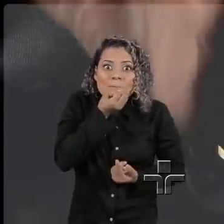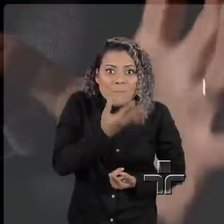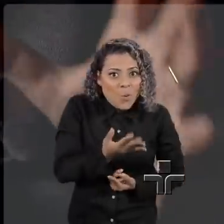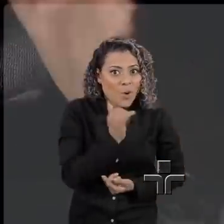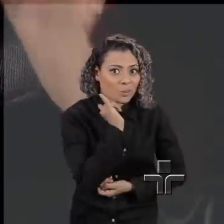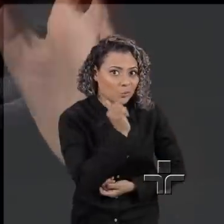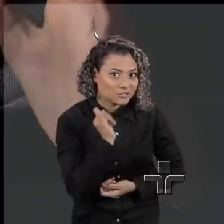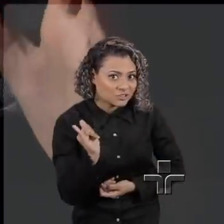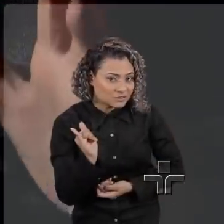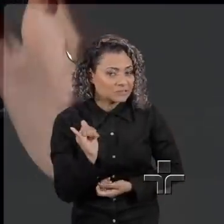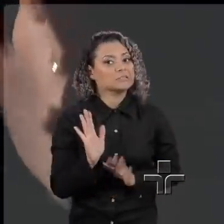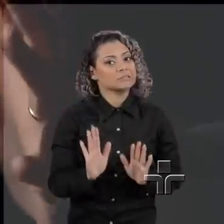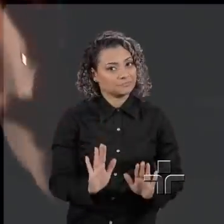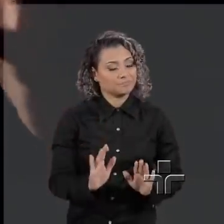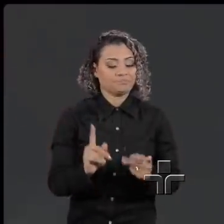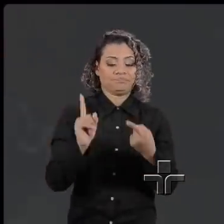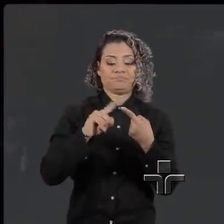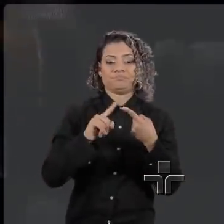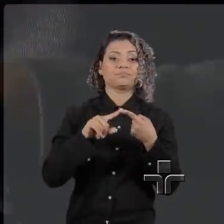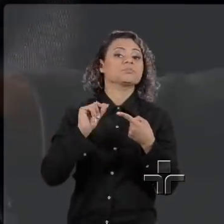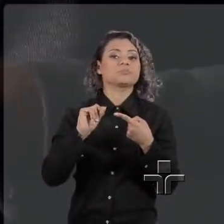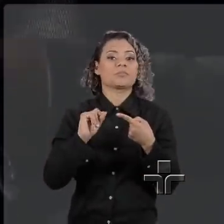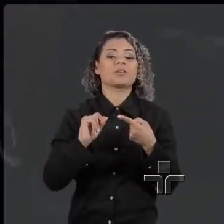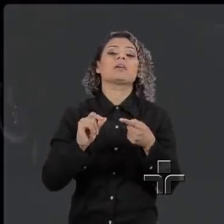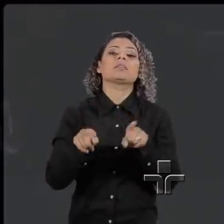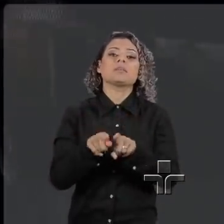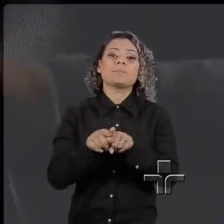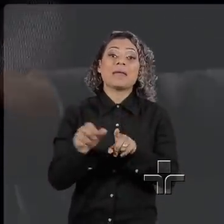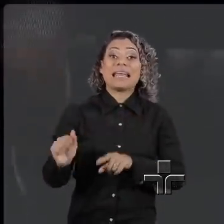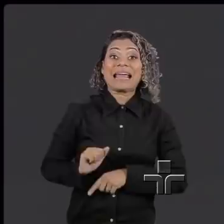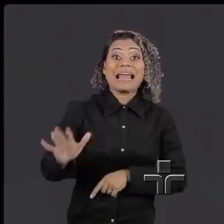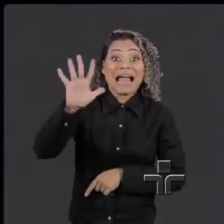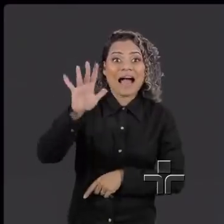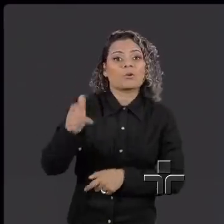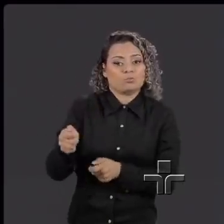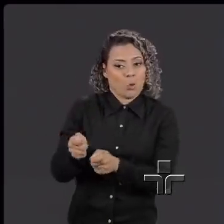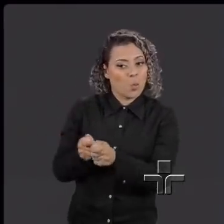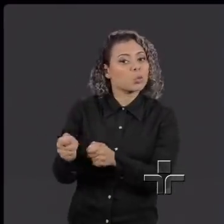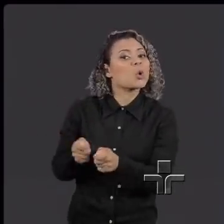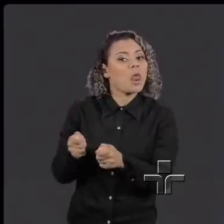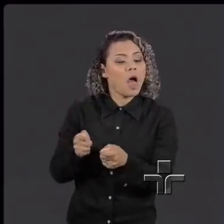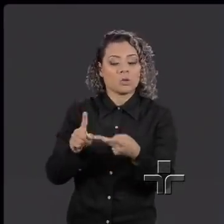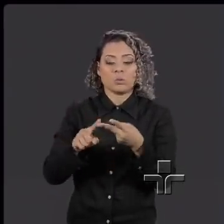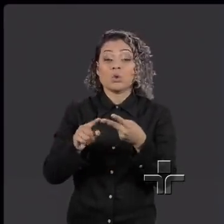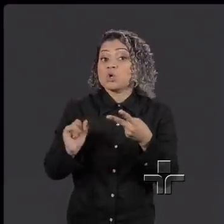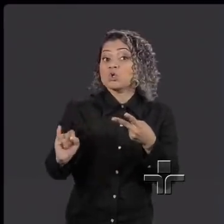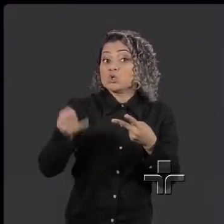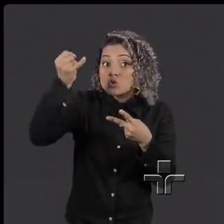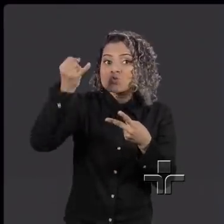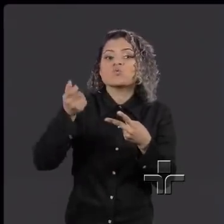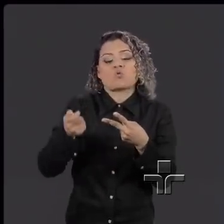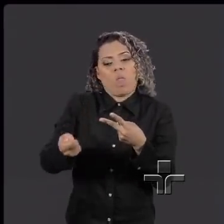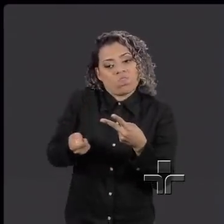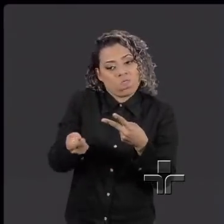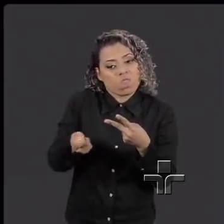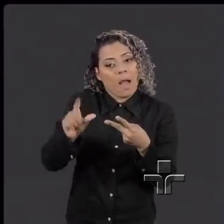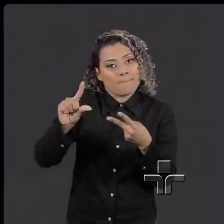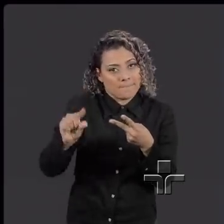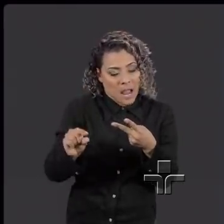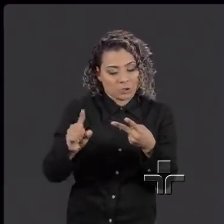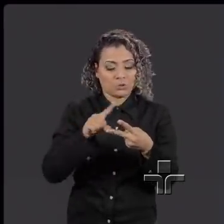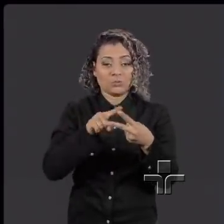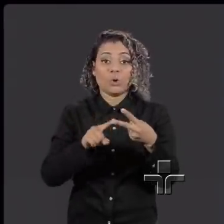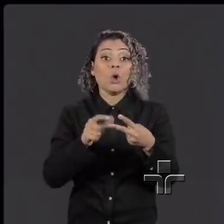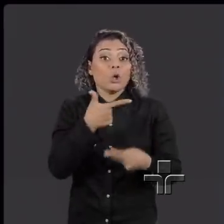apesar dessa frustração. Primeiro, a inflação continuou controlada e os juros também continuaram baixos. A gente vai